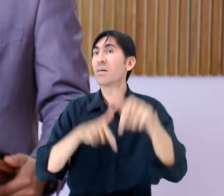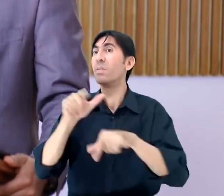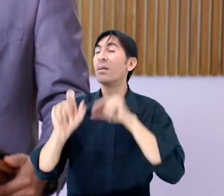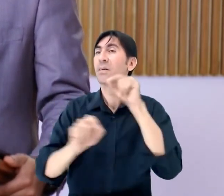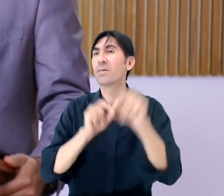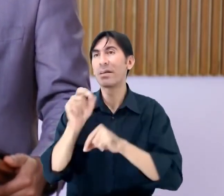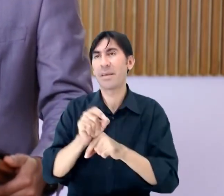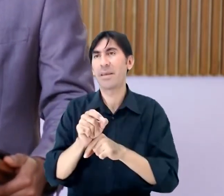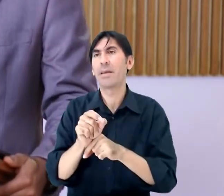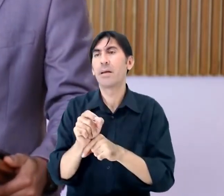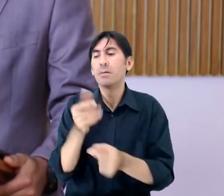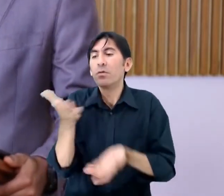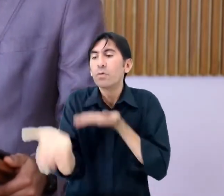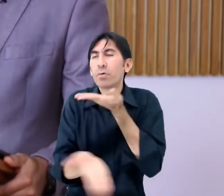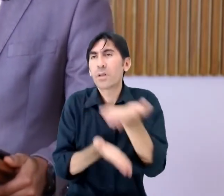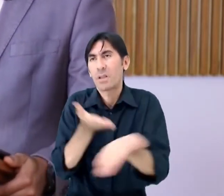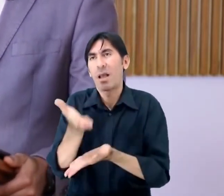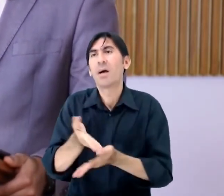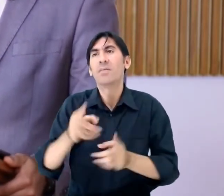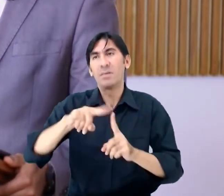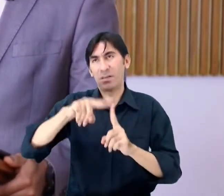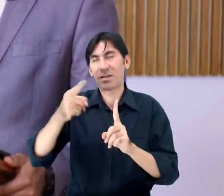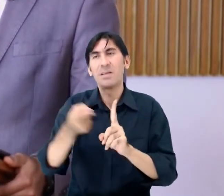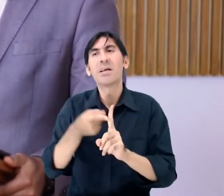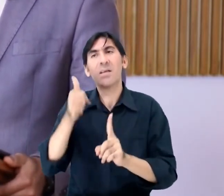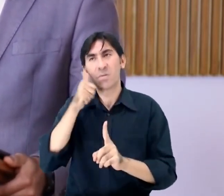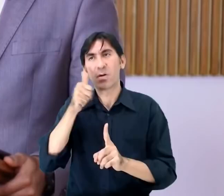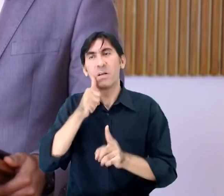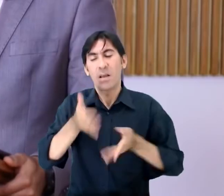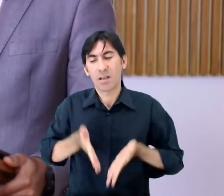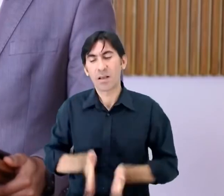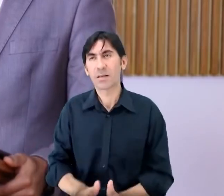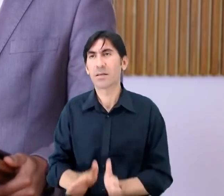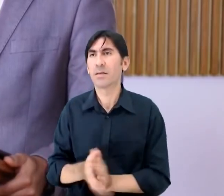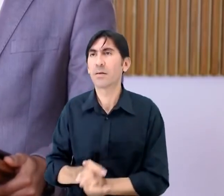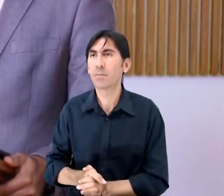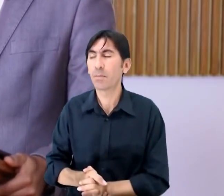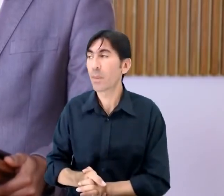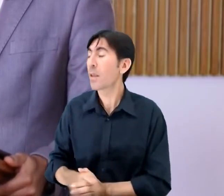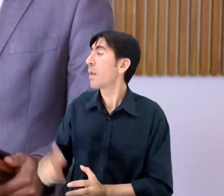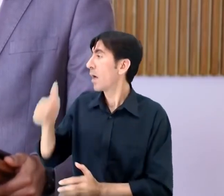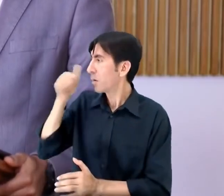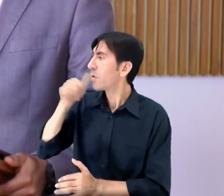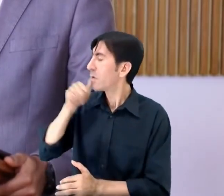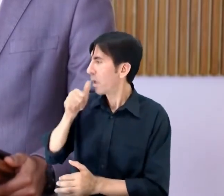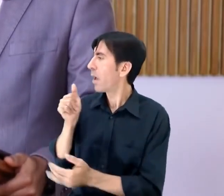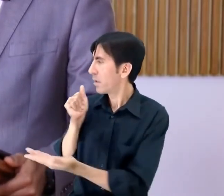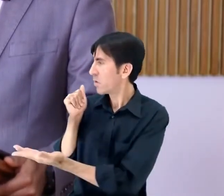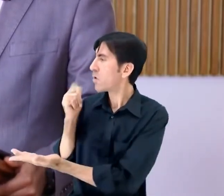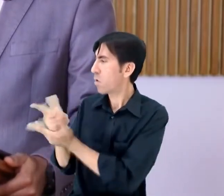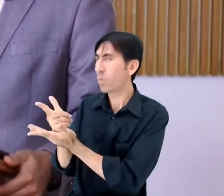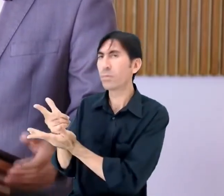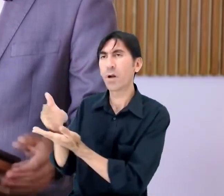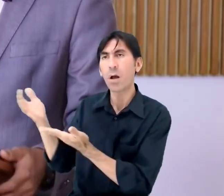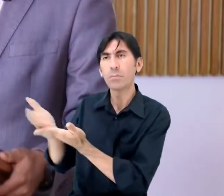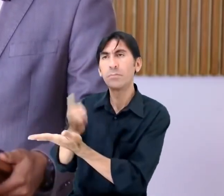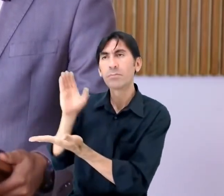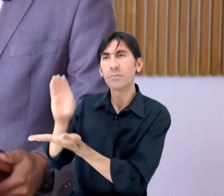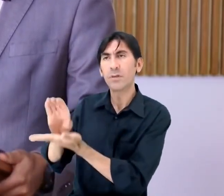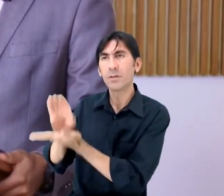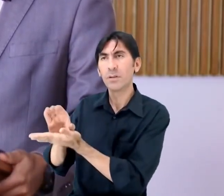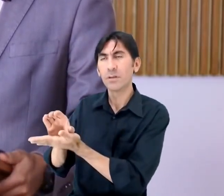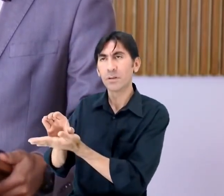parteira. E ela, então, adquire uma literatura. E então,